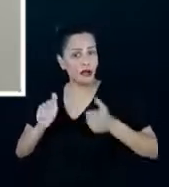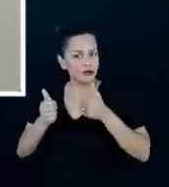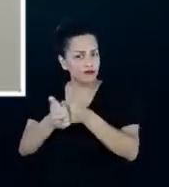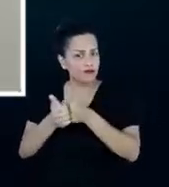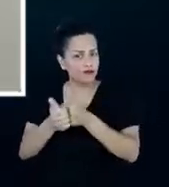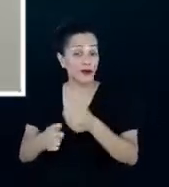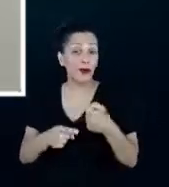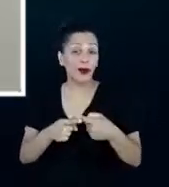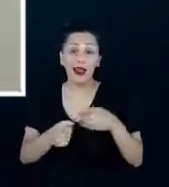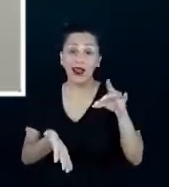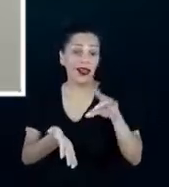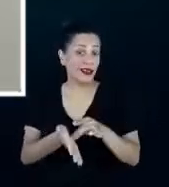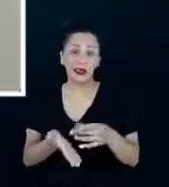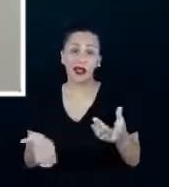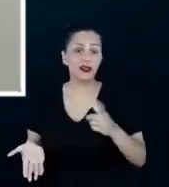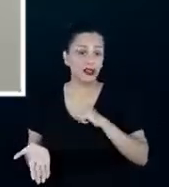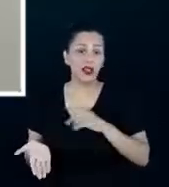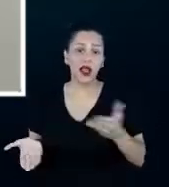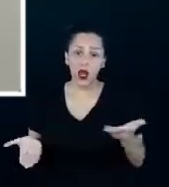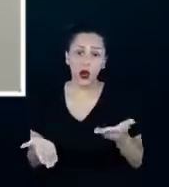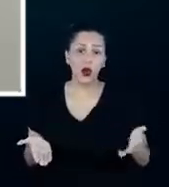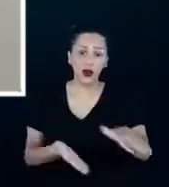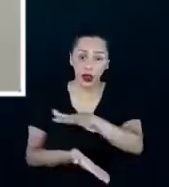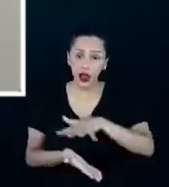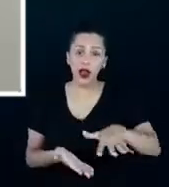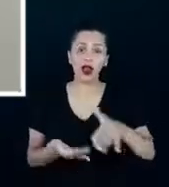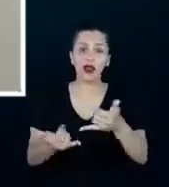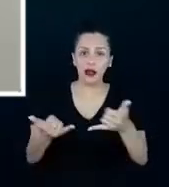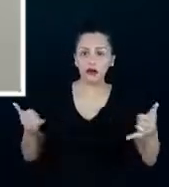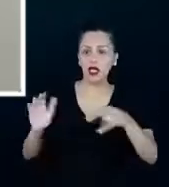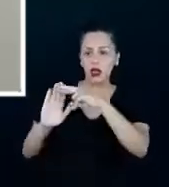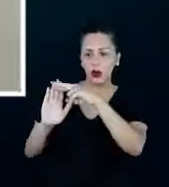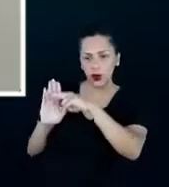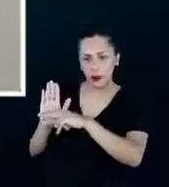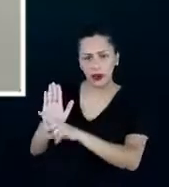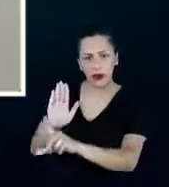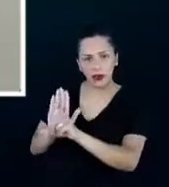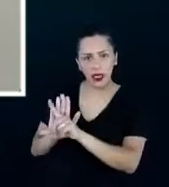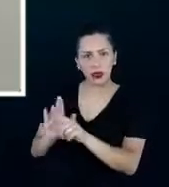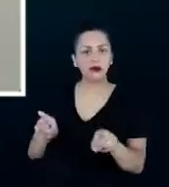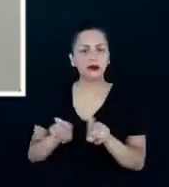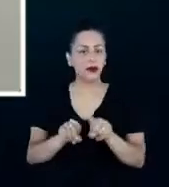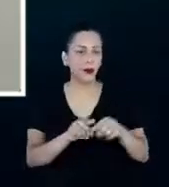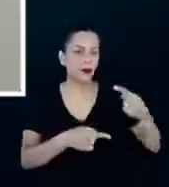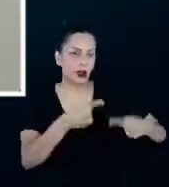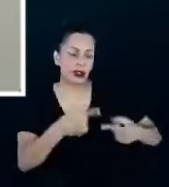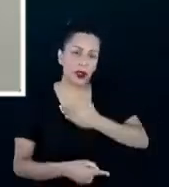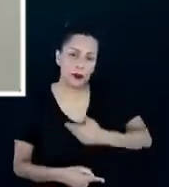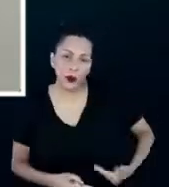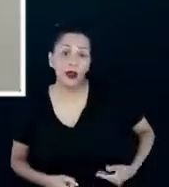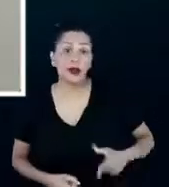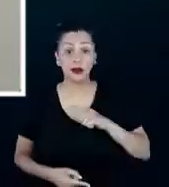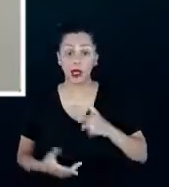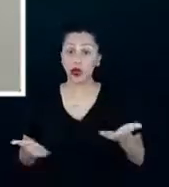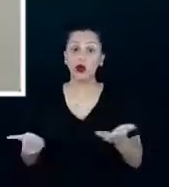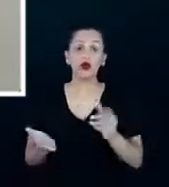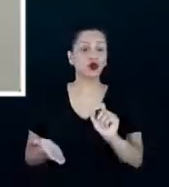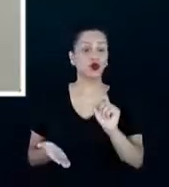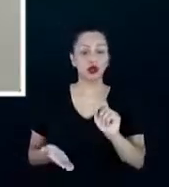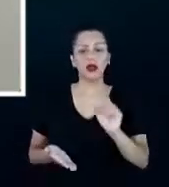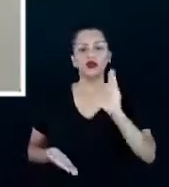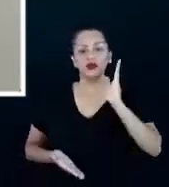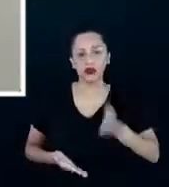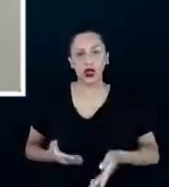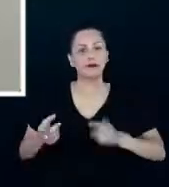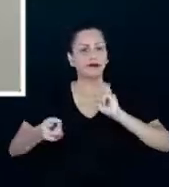setor elétrico que a gente tem que fazer incorporar, tanto na regulação, né, quanto na política pública. Então, a gente tem, hoje mesmo, a gente tem uma